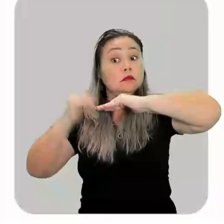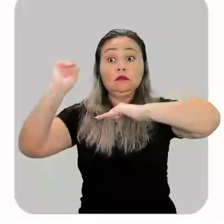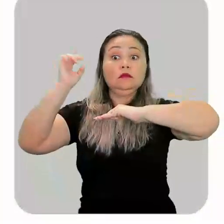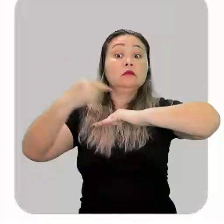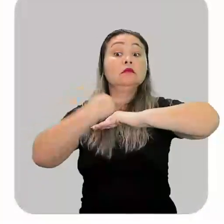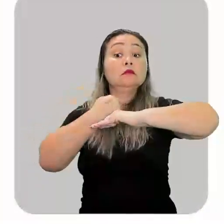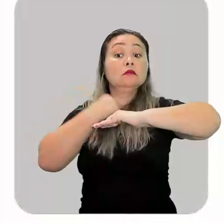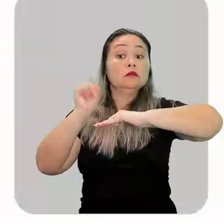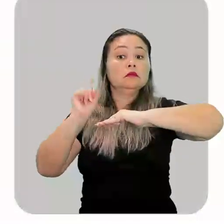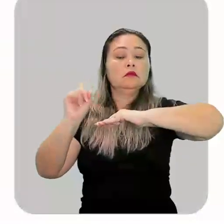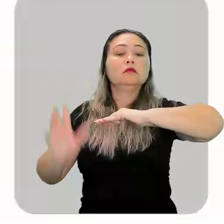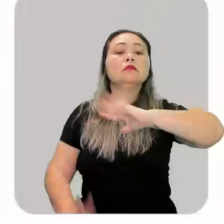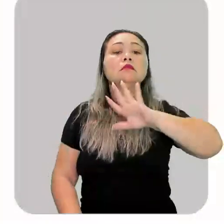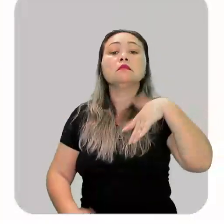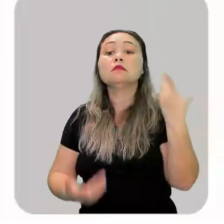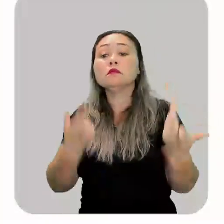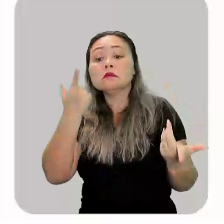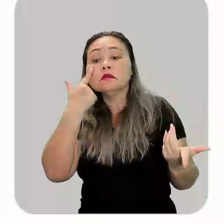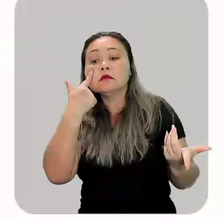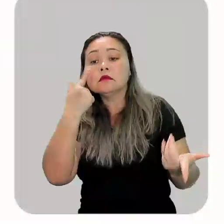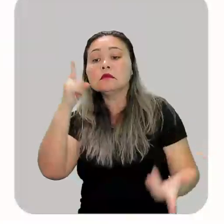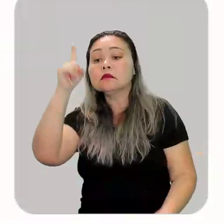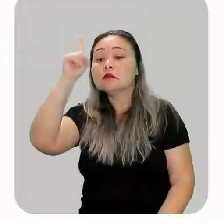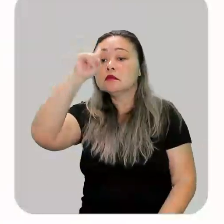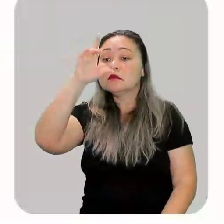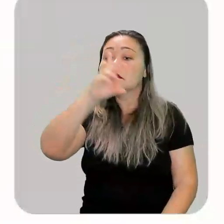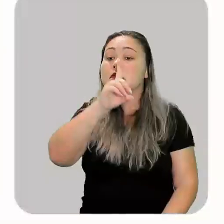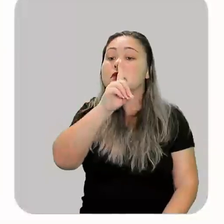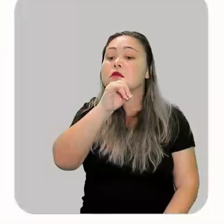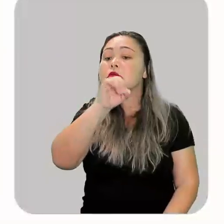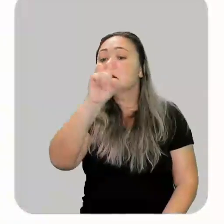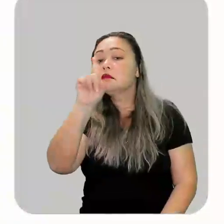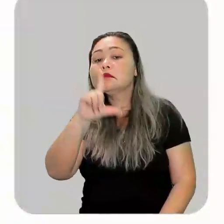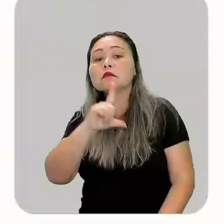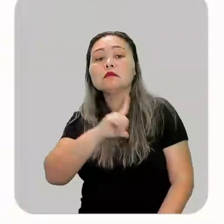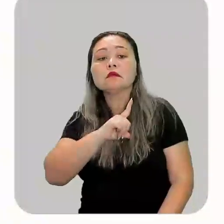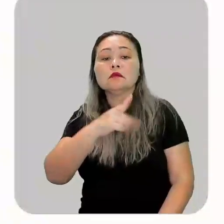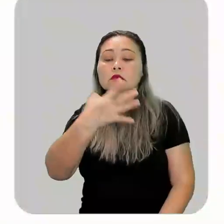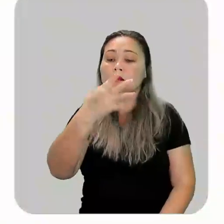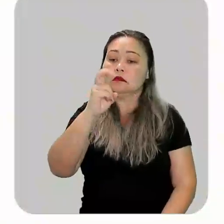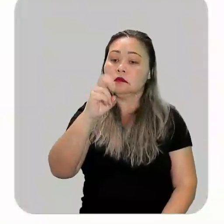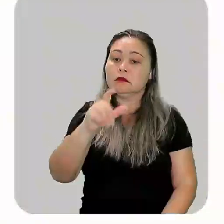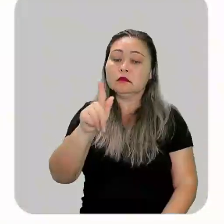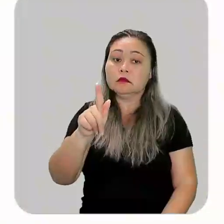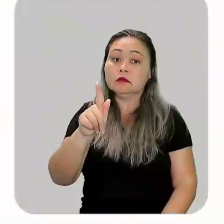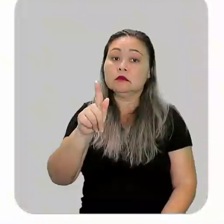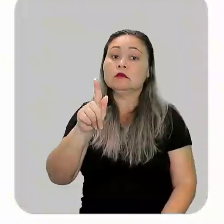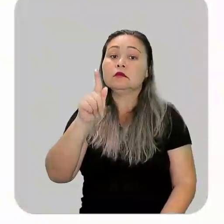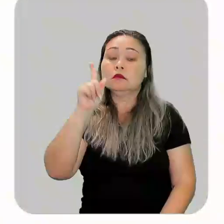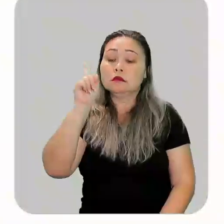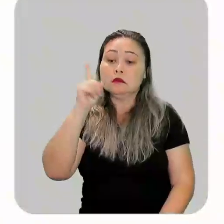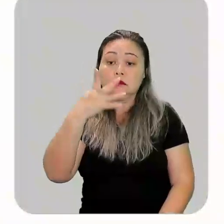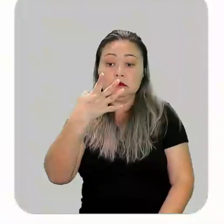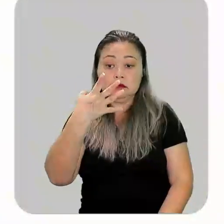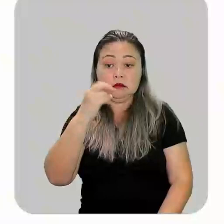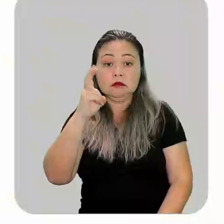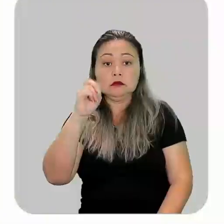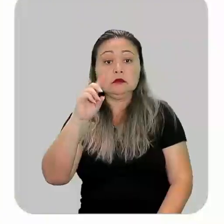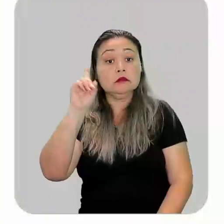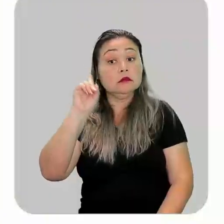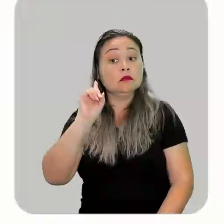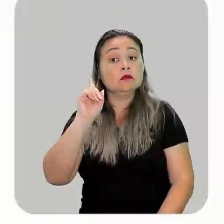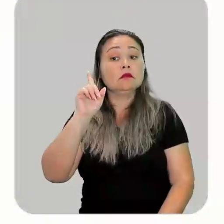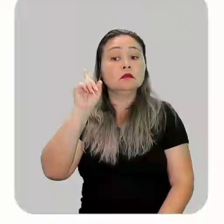gente tem que ver quanto ele está consumindo por dia. Beleza. Certo? Né? Diz que é 450 gramas, só que é 450